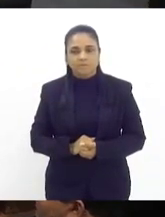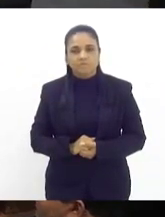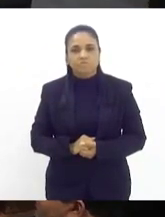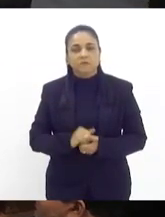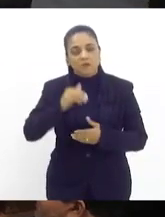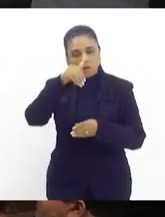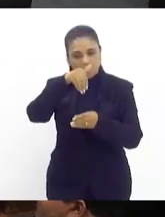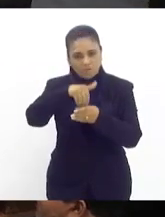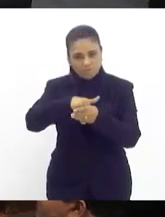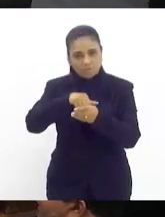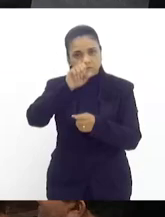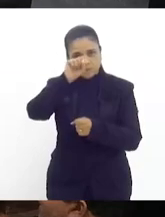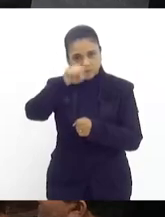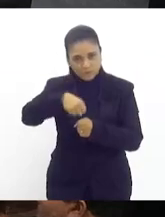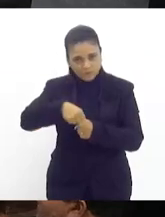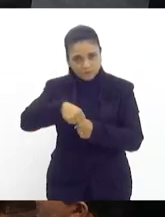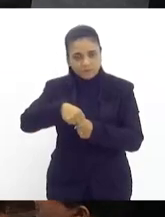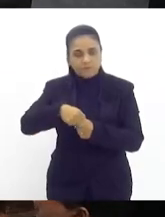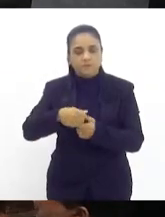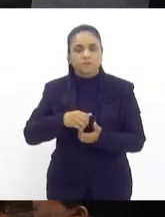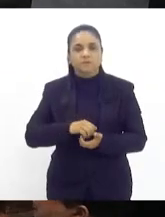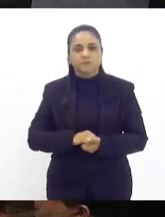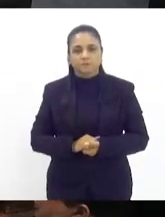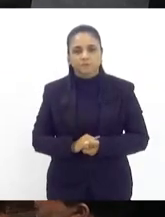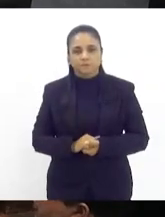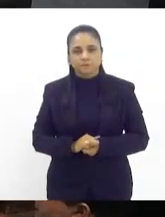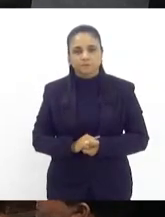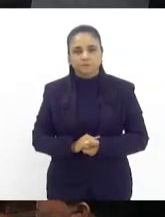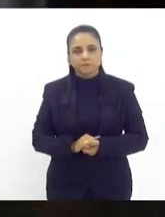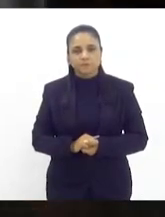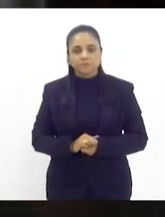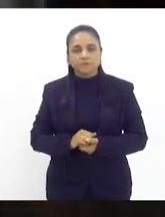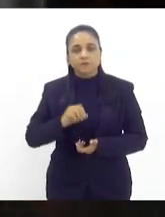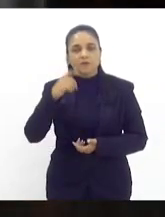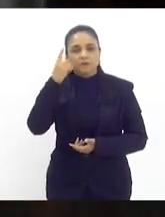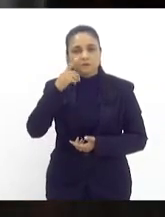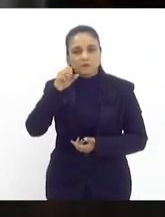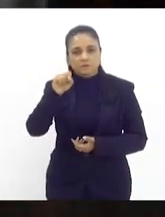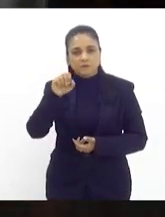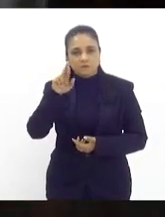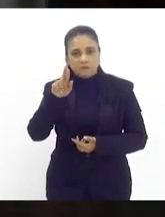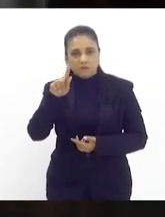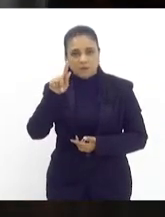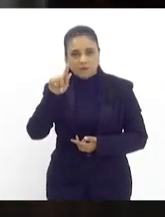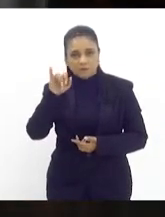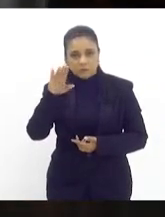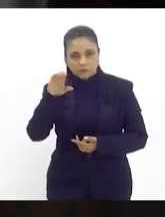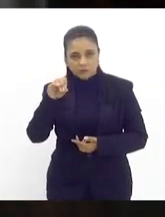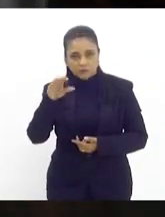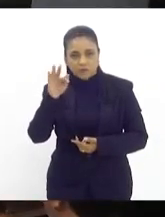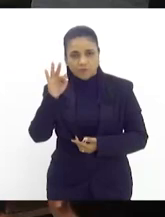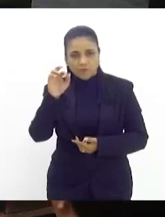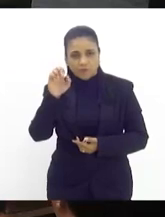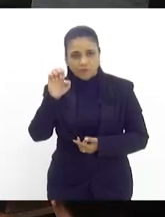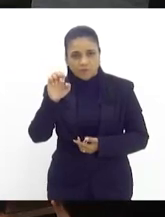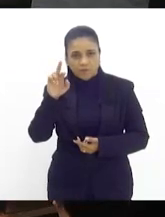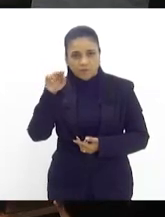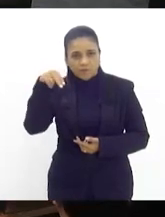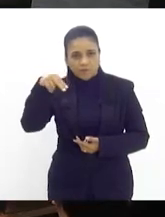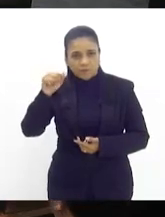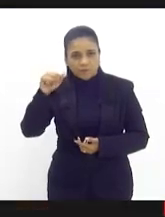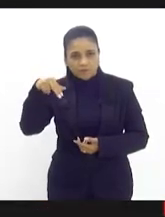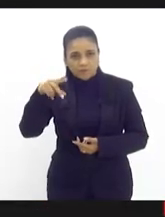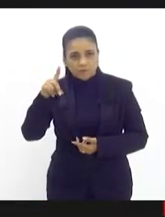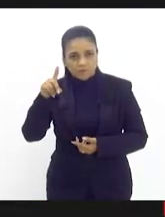Voto sim, Adolfo Conde. Deputado Sérgio Fernandes. Presidente, deputado Rodrigo